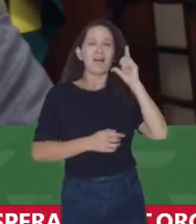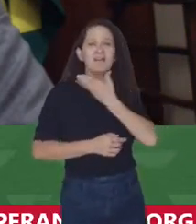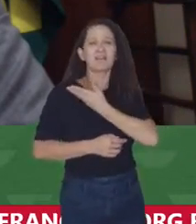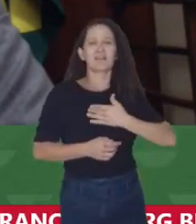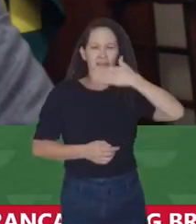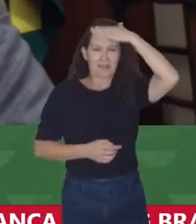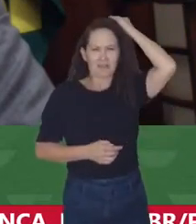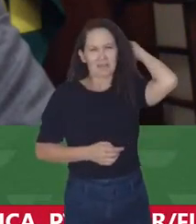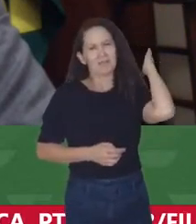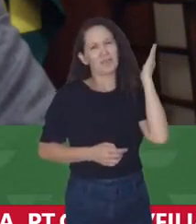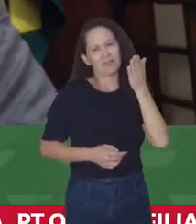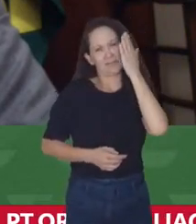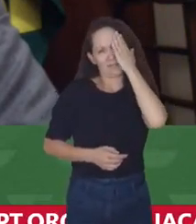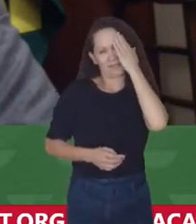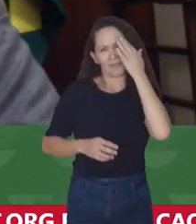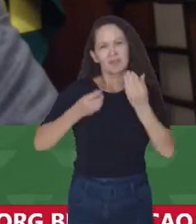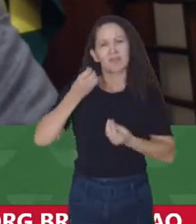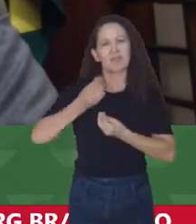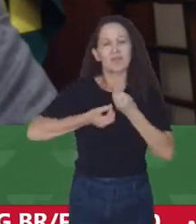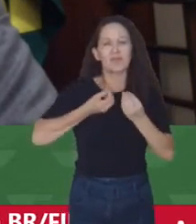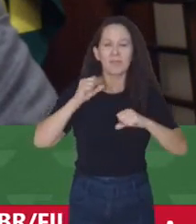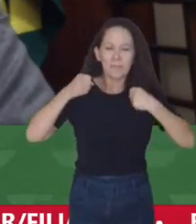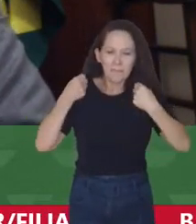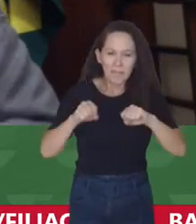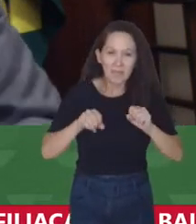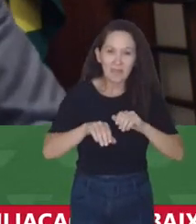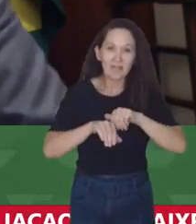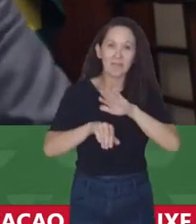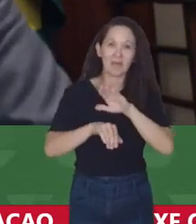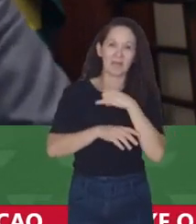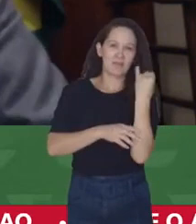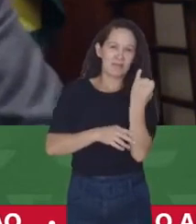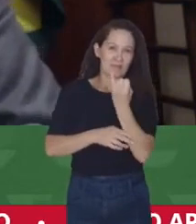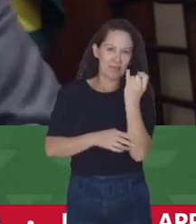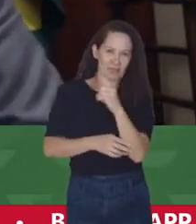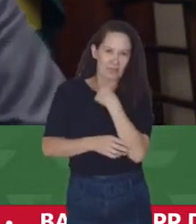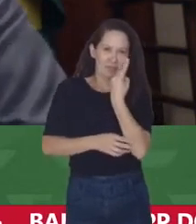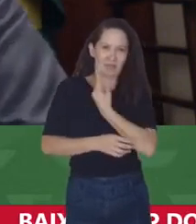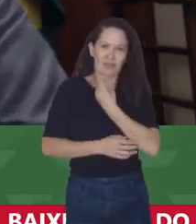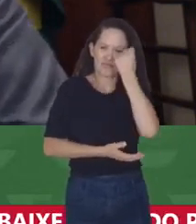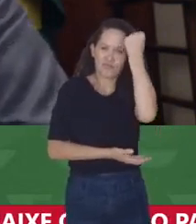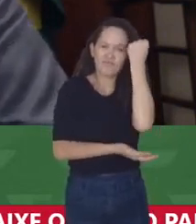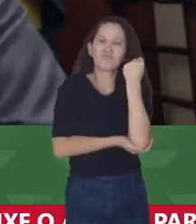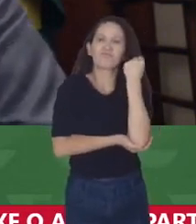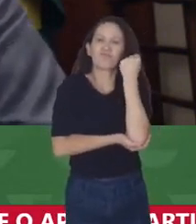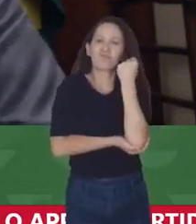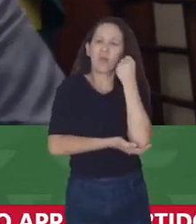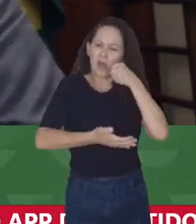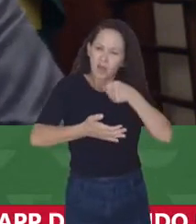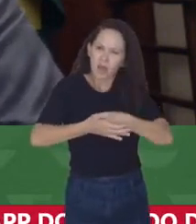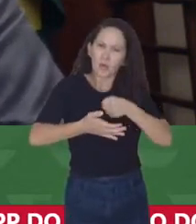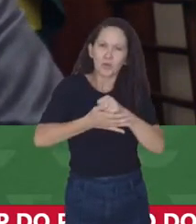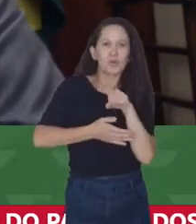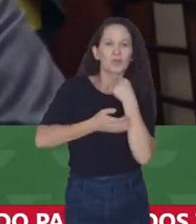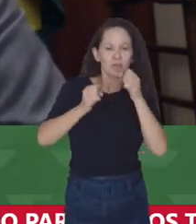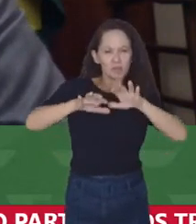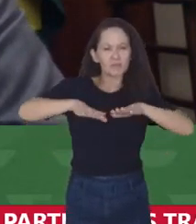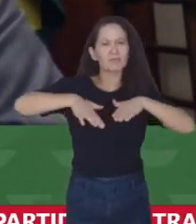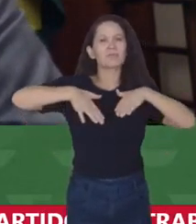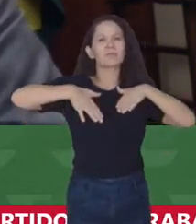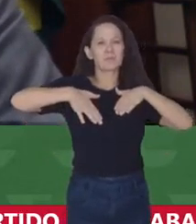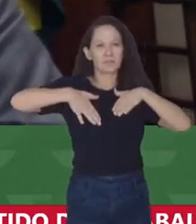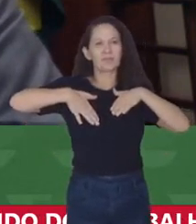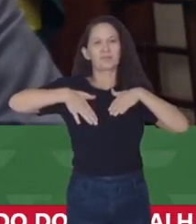Temer, para saber o quanto foi necessário e quanto foi importante a resistência das nossas